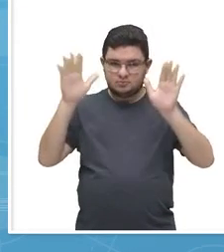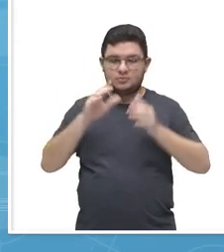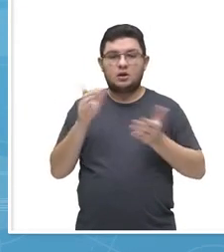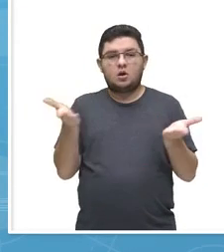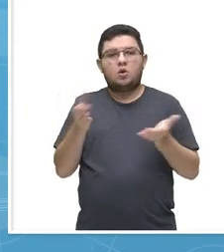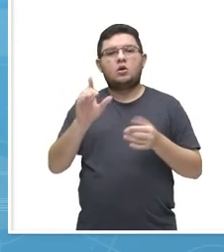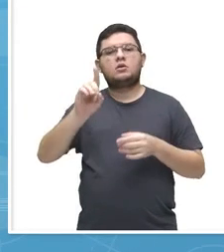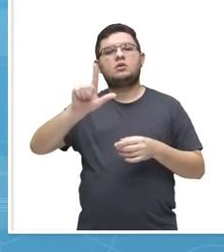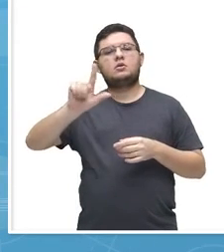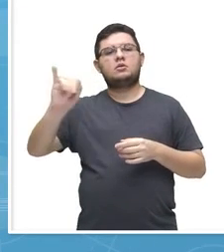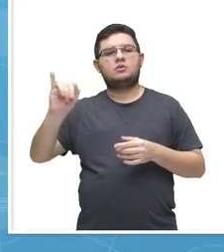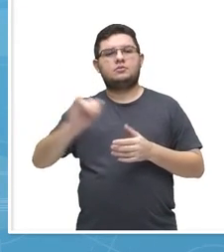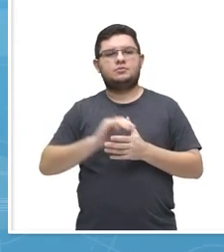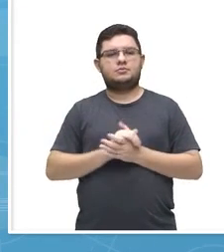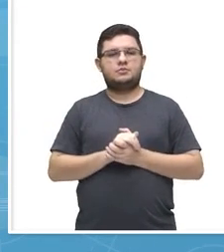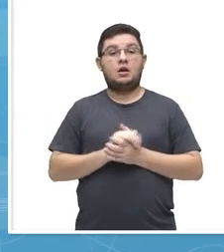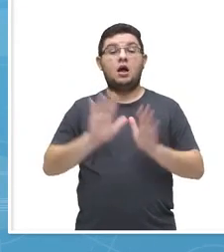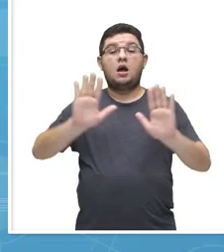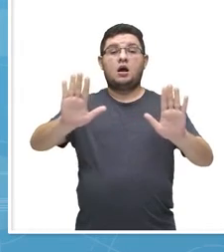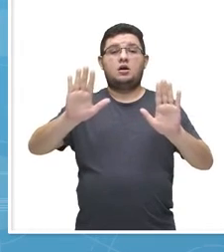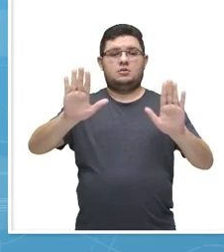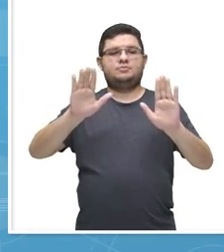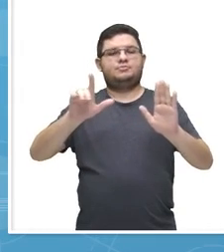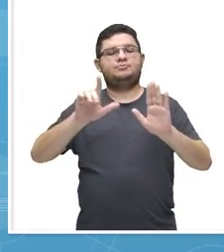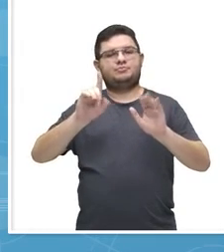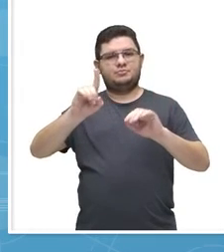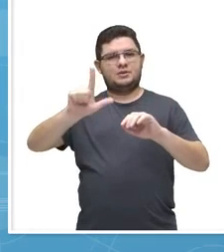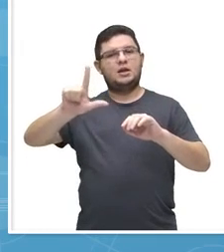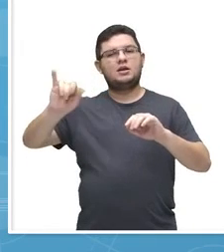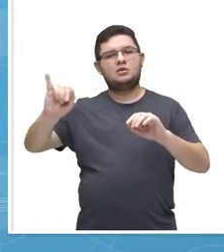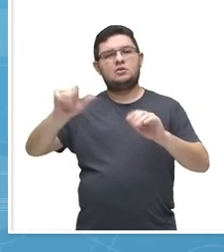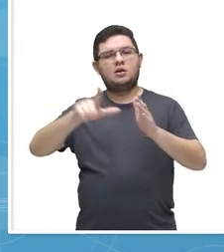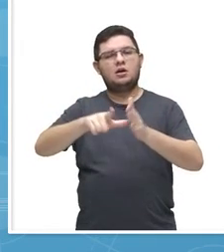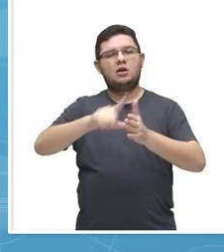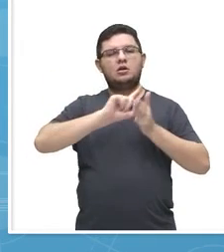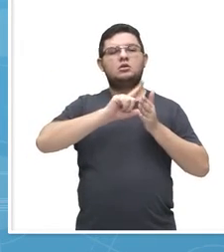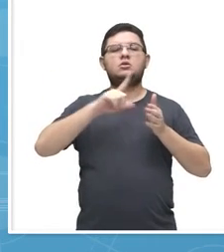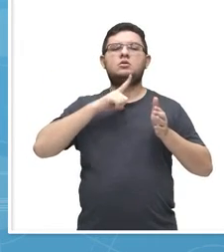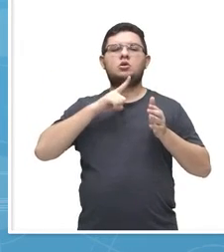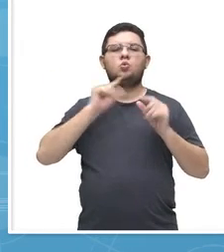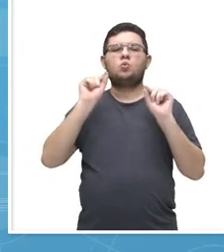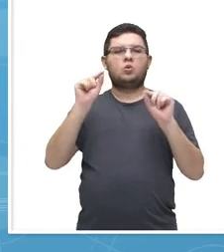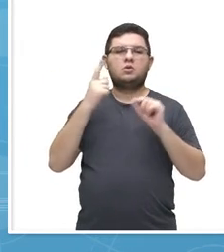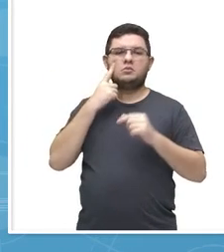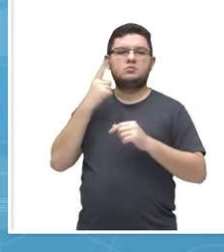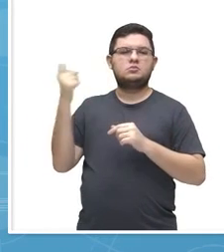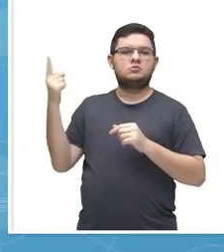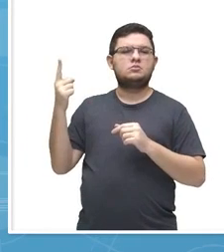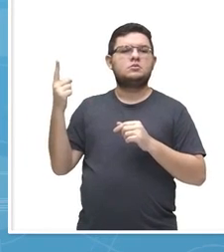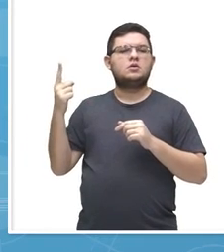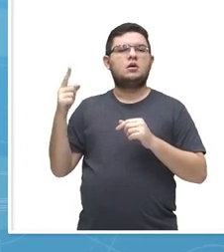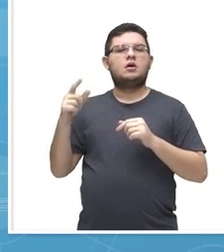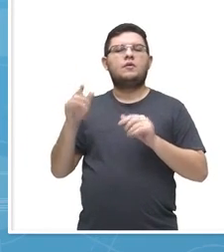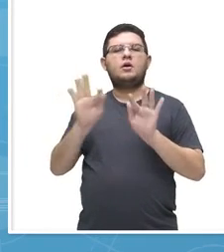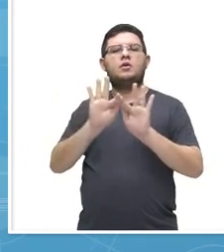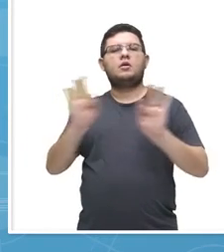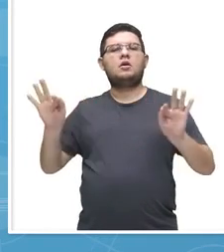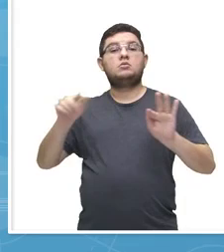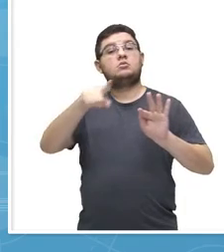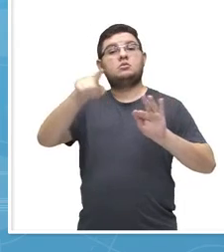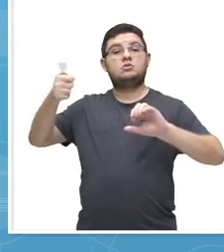DLI. Ah, olha só, não. Antes da DLI tem só uma frase aqui para vocês analisarem rapidinho